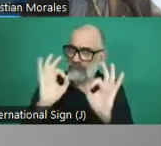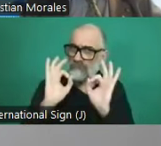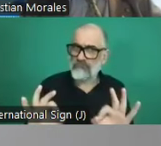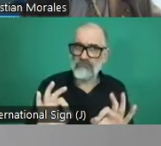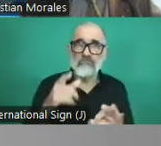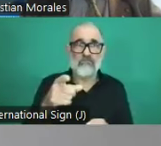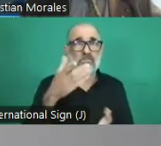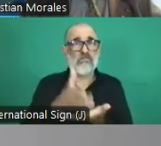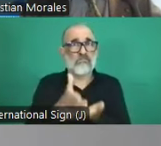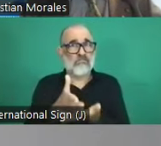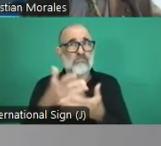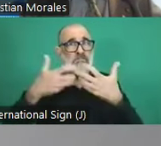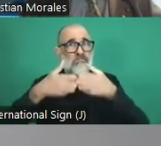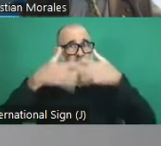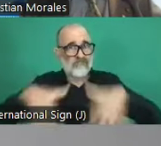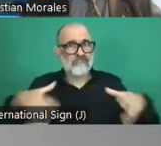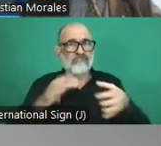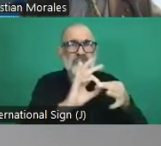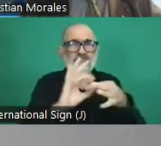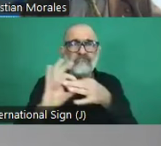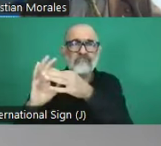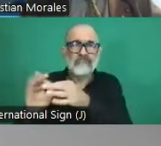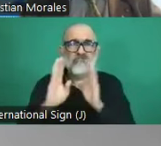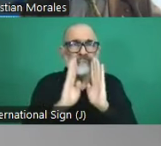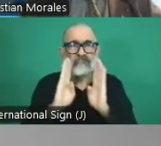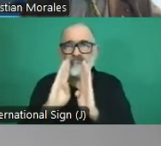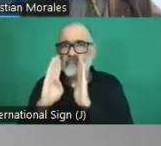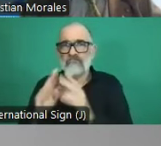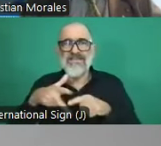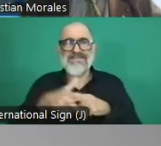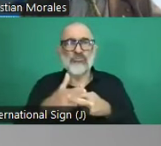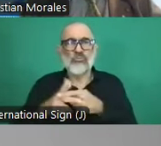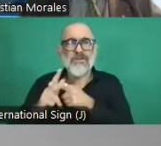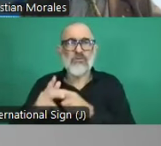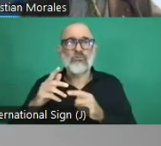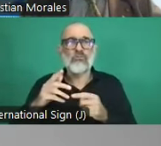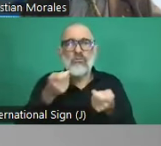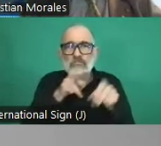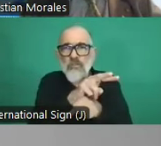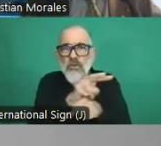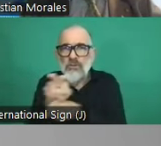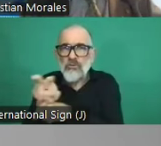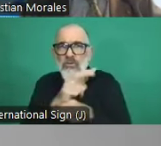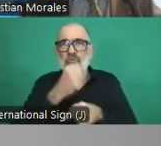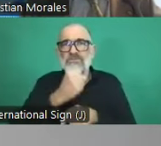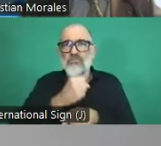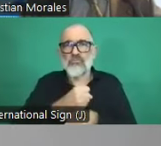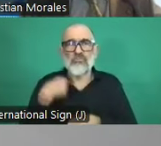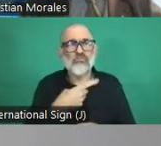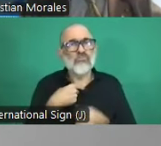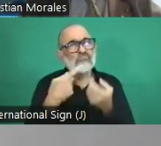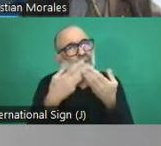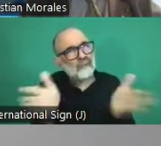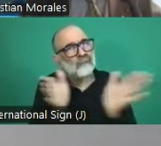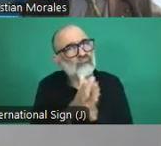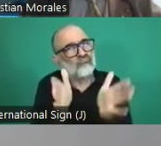atualizando todos os nossos sistemas, reorganizando de forma Nous sommes en train integrada, de com revoir, de monitoramento mettre à jour constante tous em nos tempo real. systèmes A boa